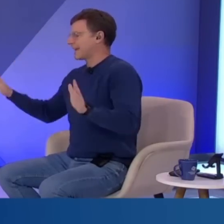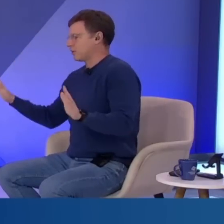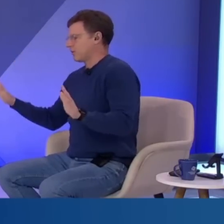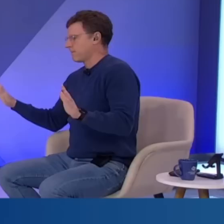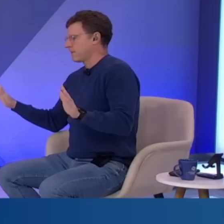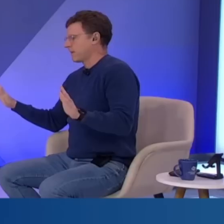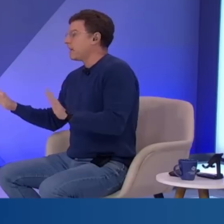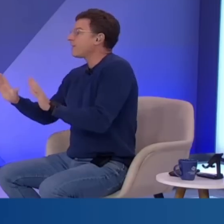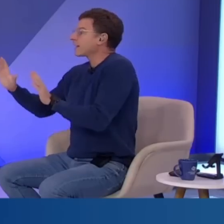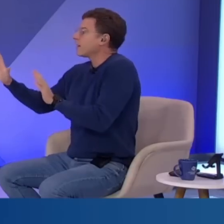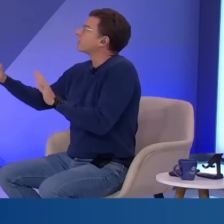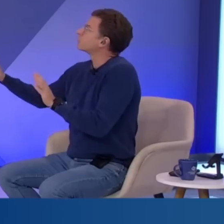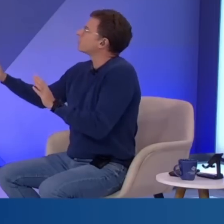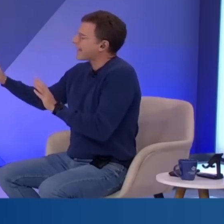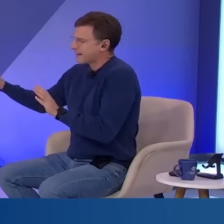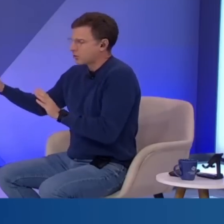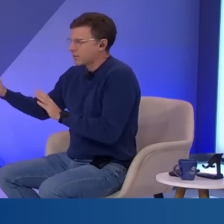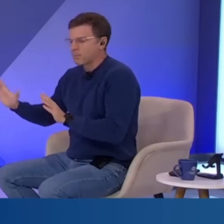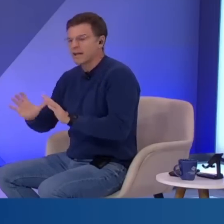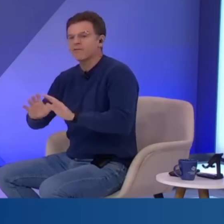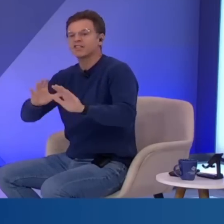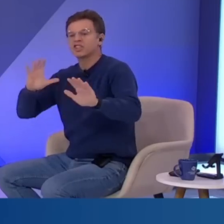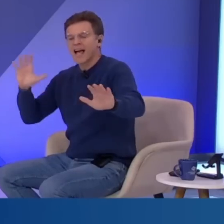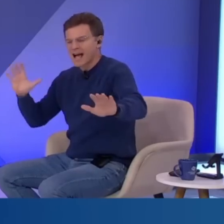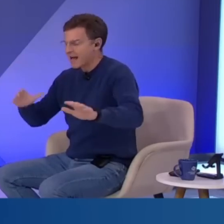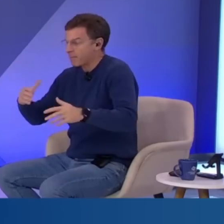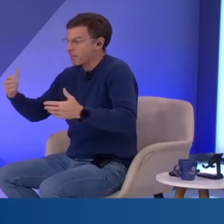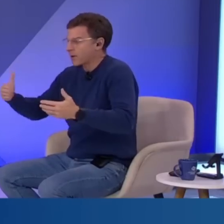esse é um assunto técnico. E ele fala que ele é um assunto técnico